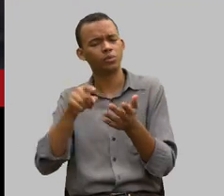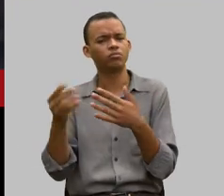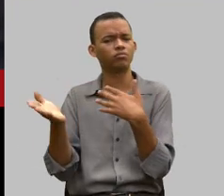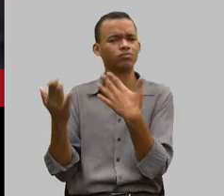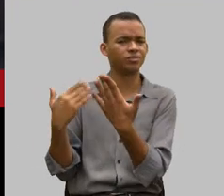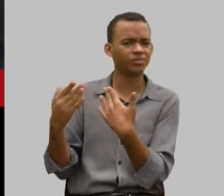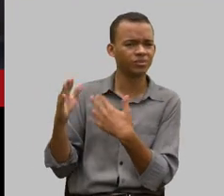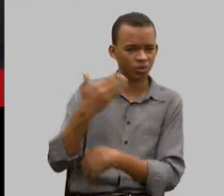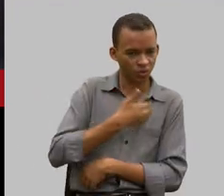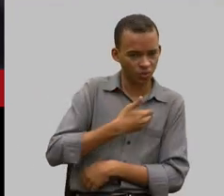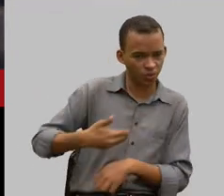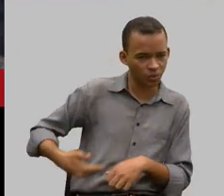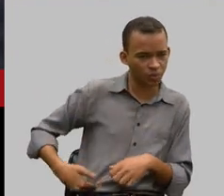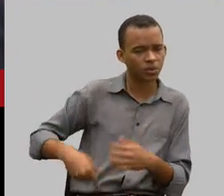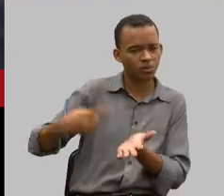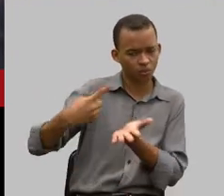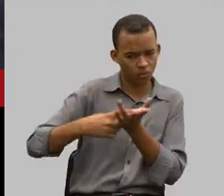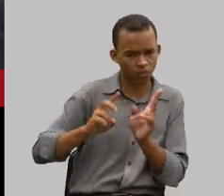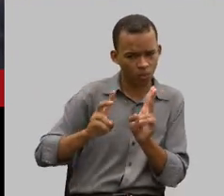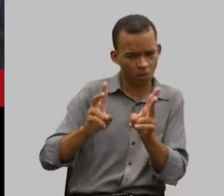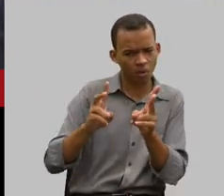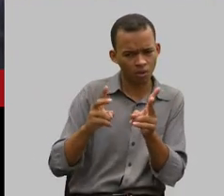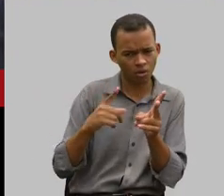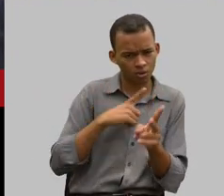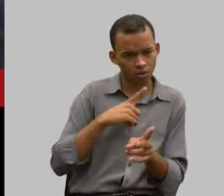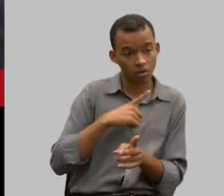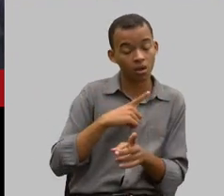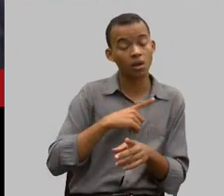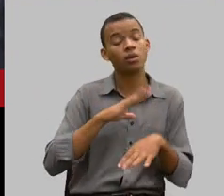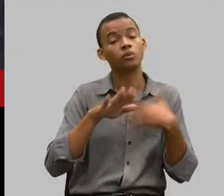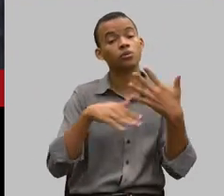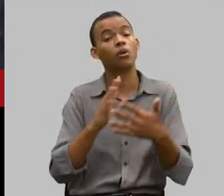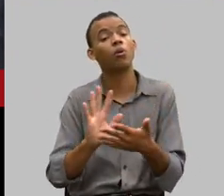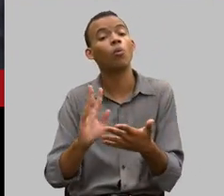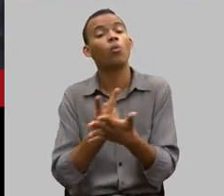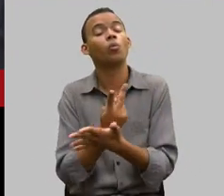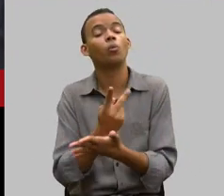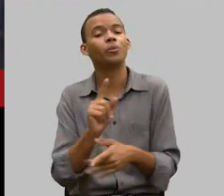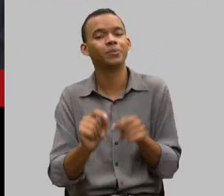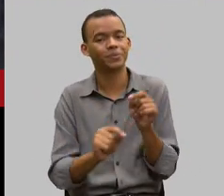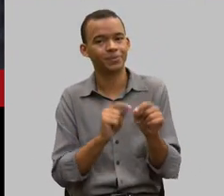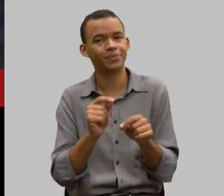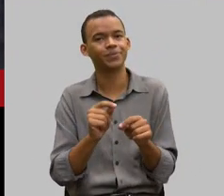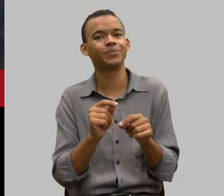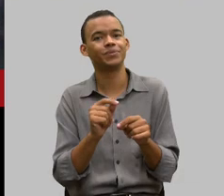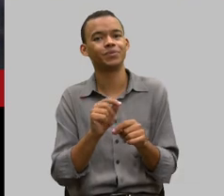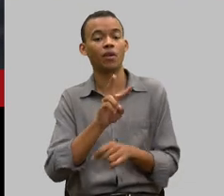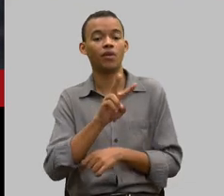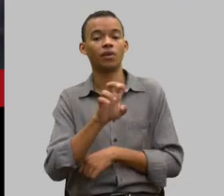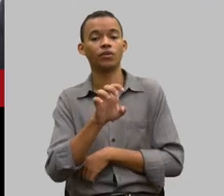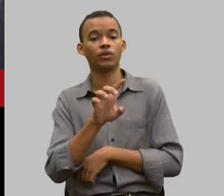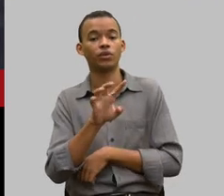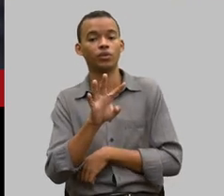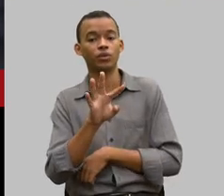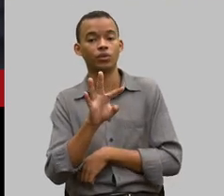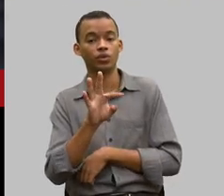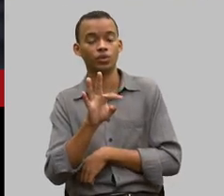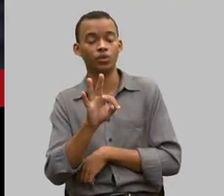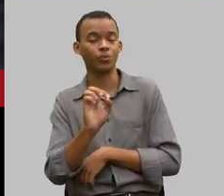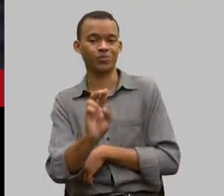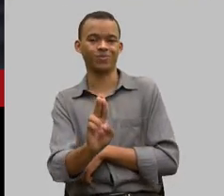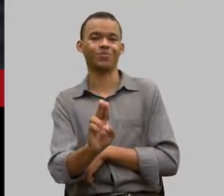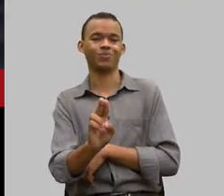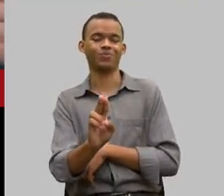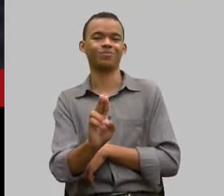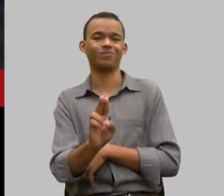governo para ser mantido os Acordo sim conversa será que aconteceu Valadares vetou vetou então é um